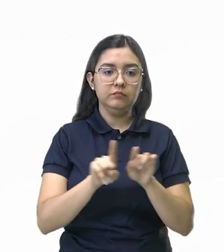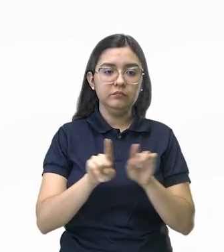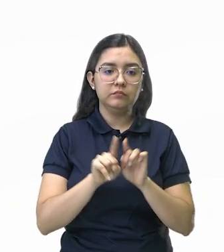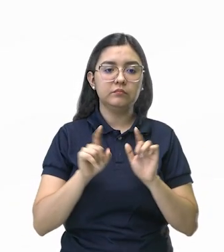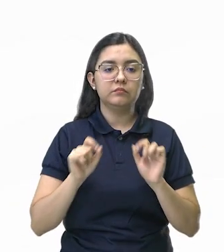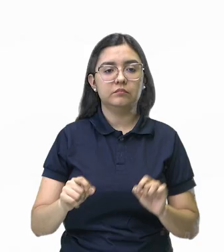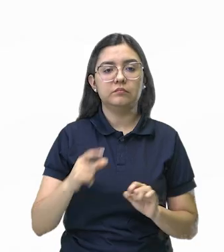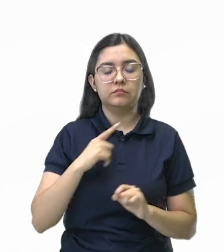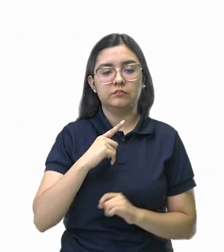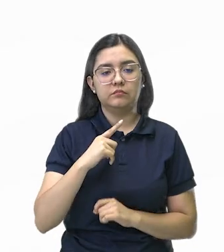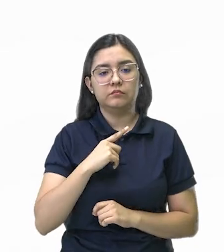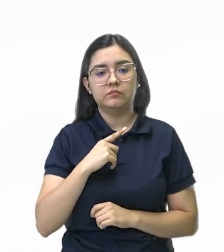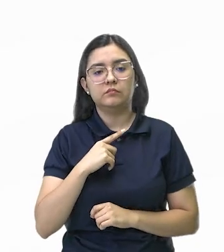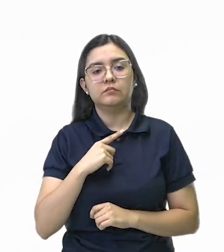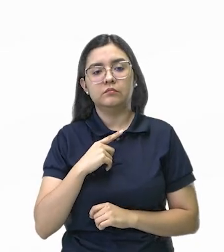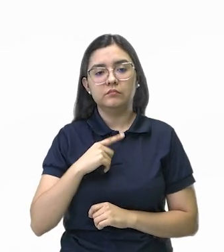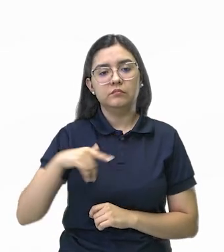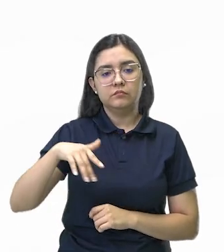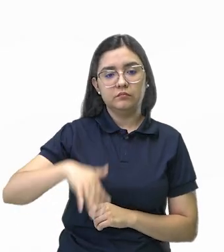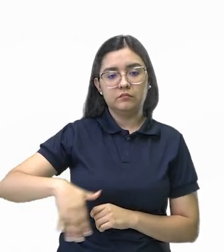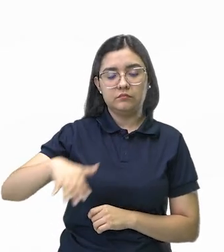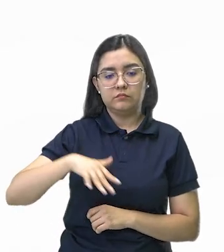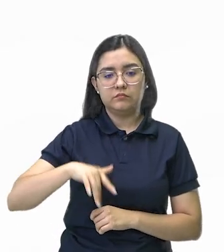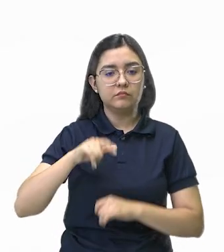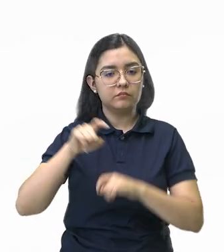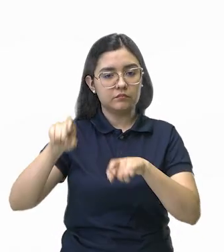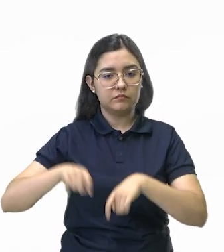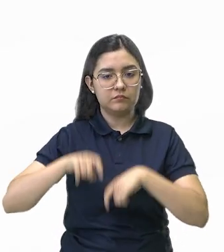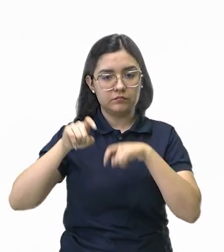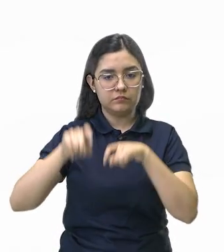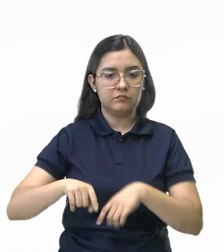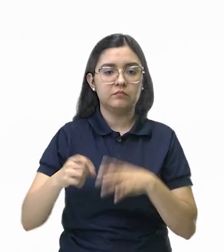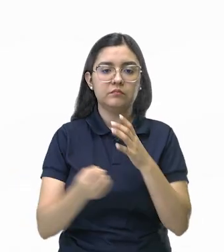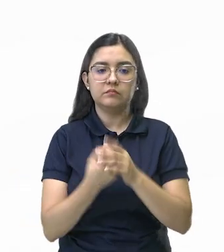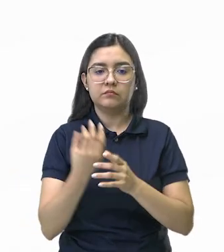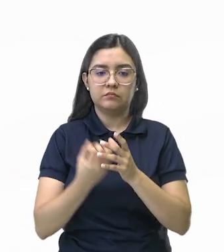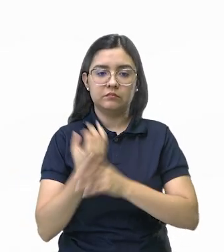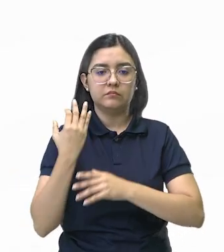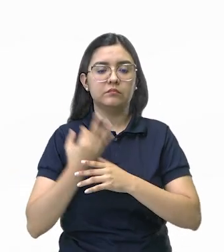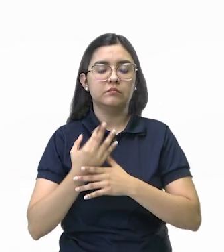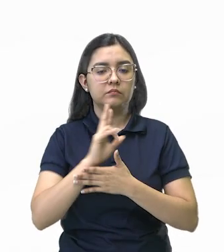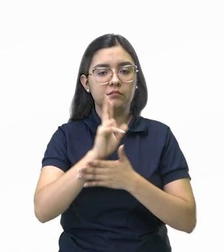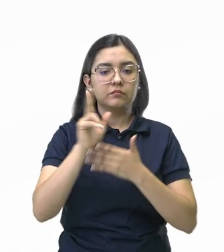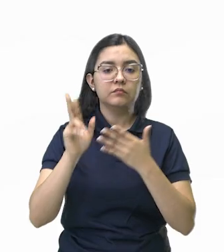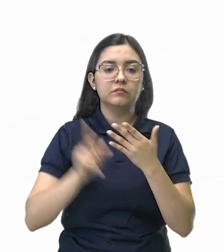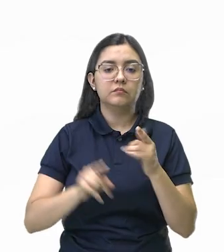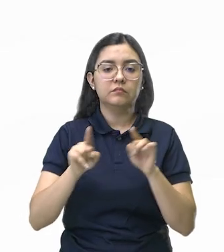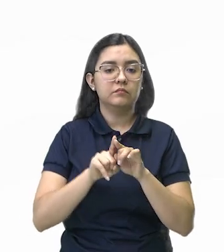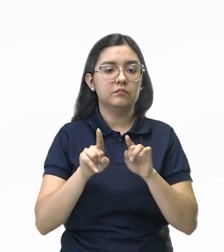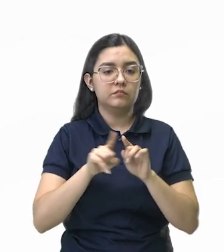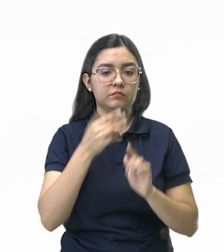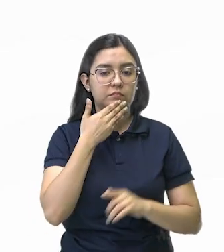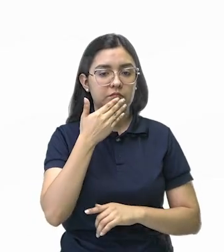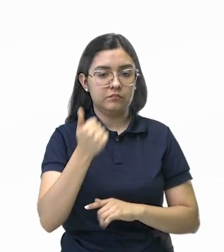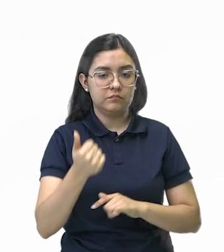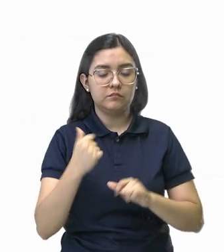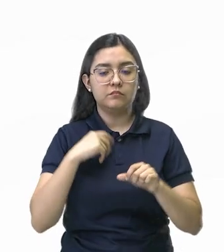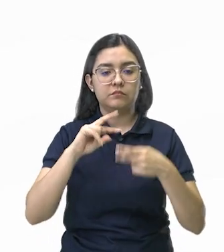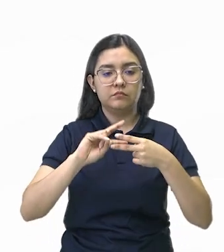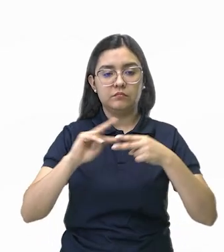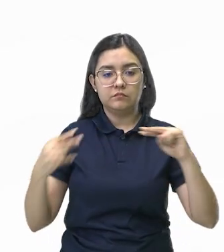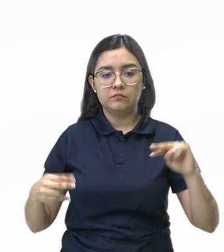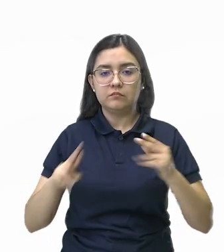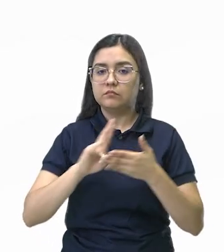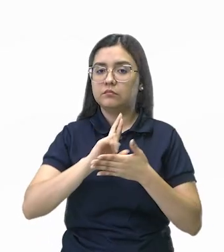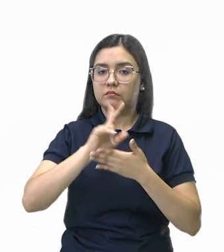organismos geneticamente modificados, biofertilizantes e controle biológico, melhoramento genético,